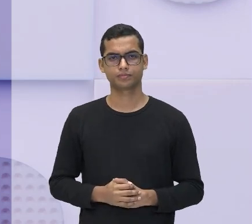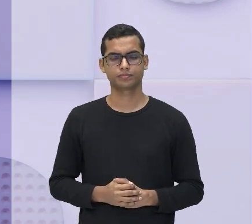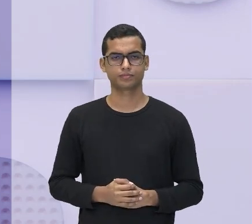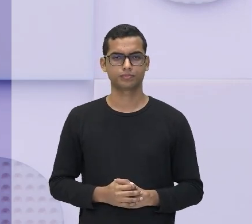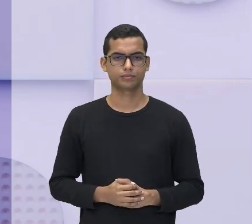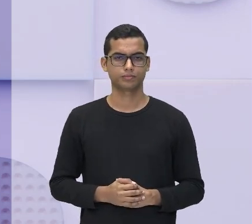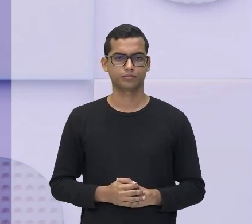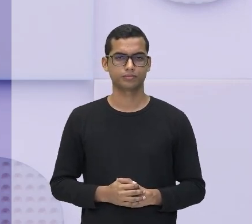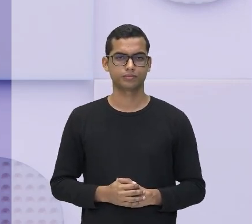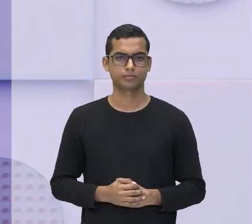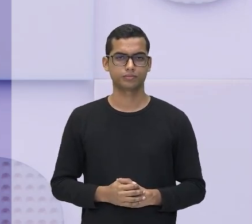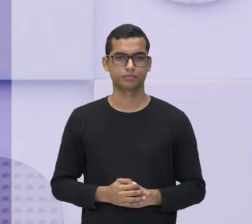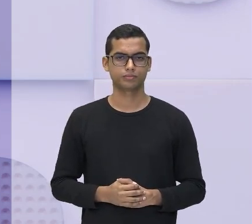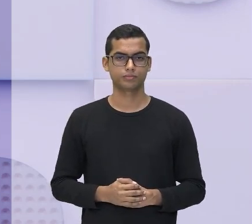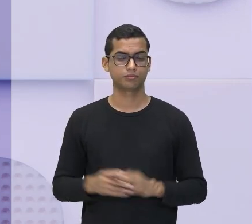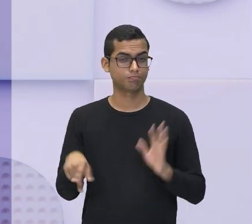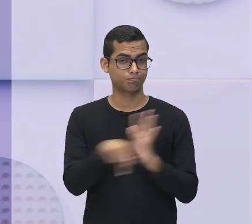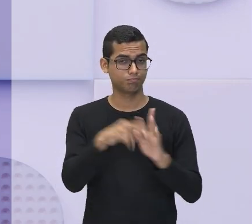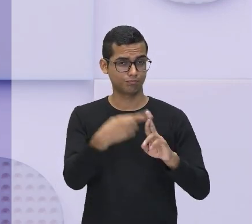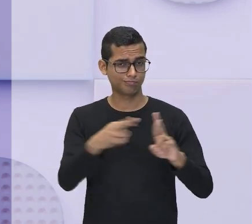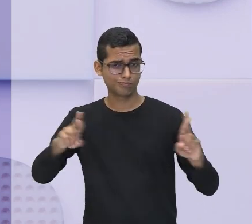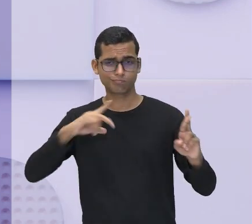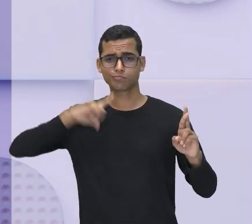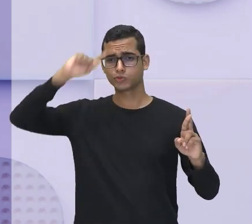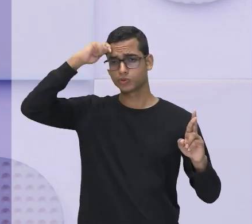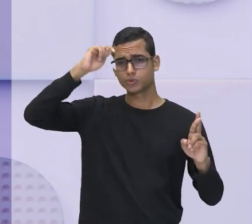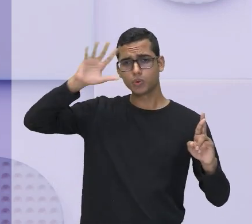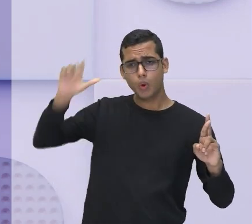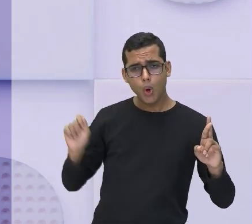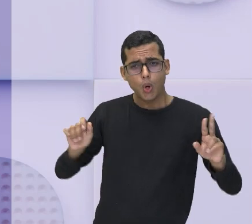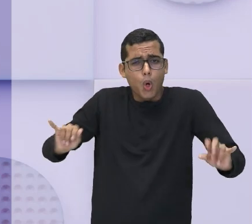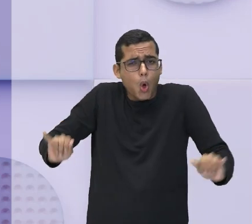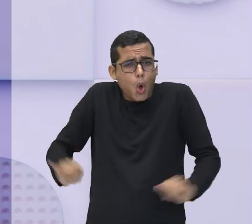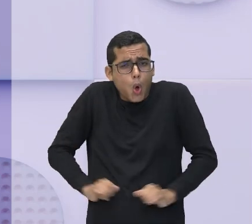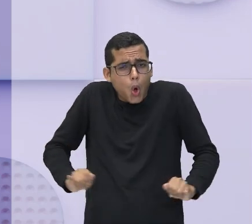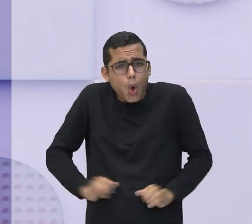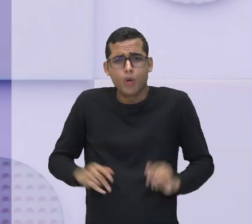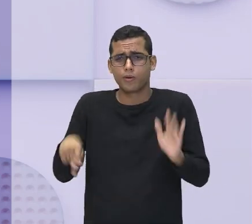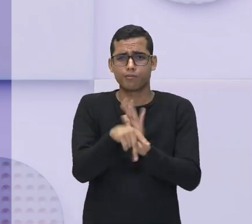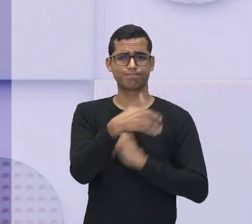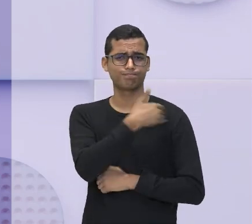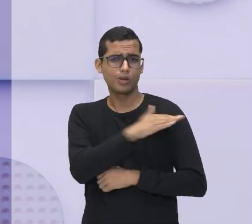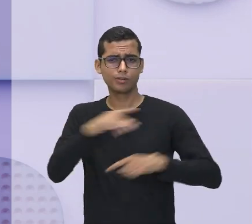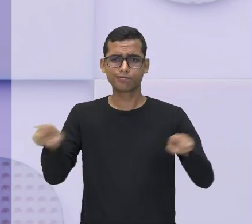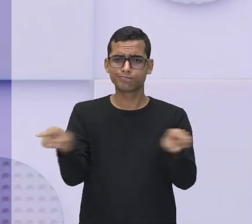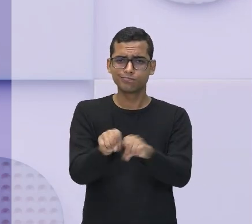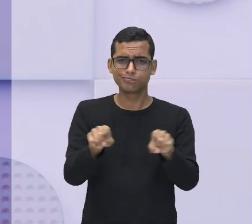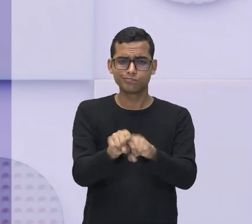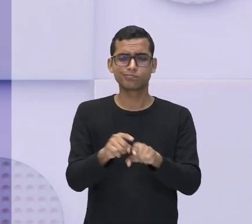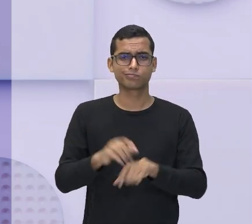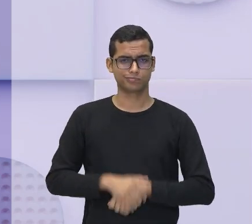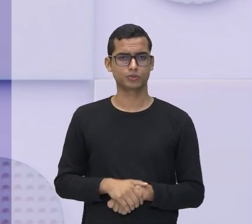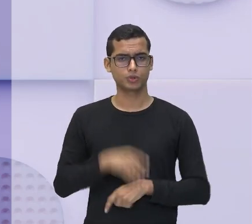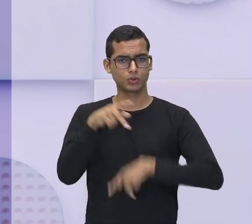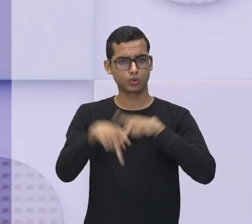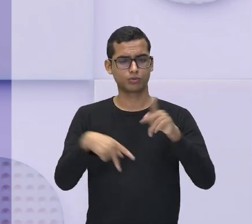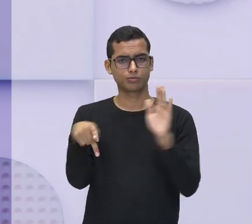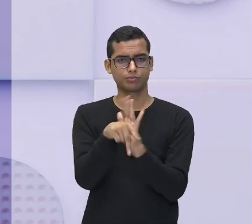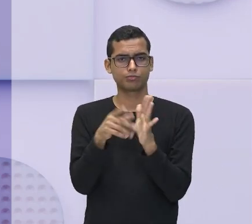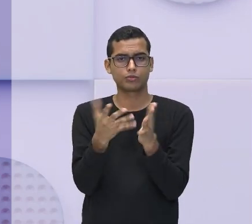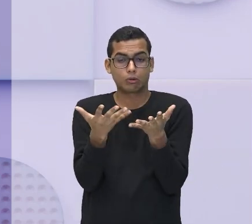Essas religiões africanas, elas sofrem muito preconceito, seus adeptos às vezes sofrem